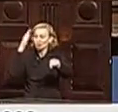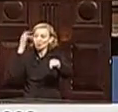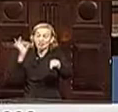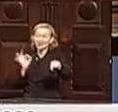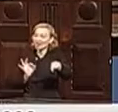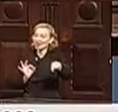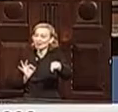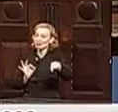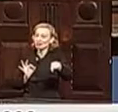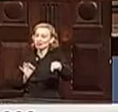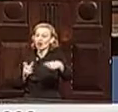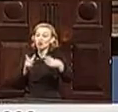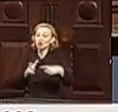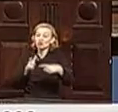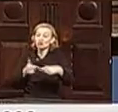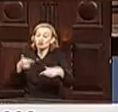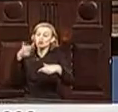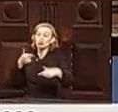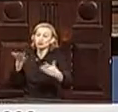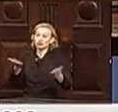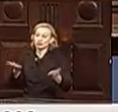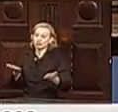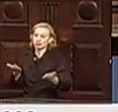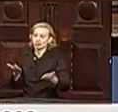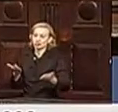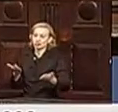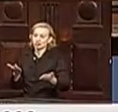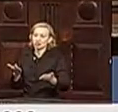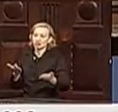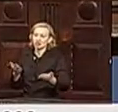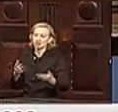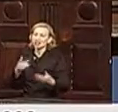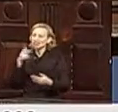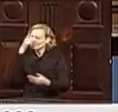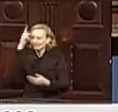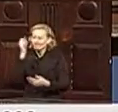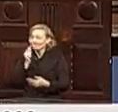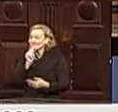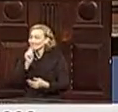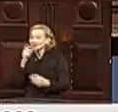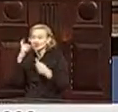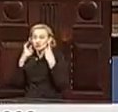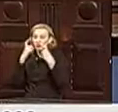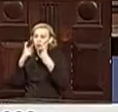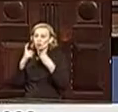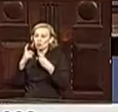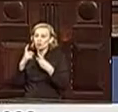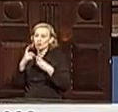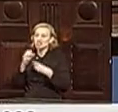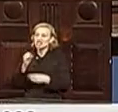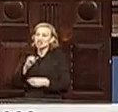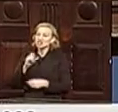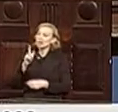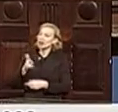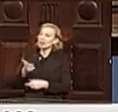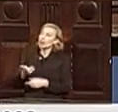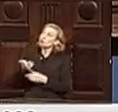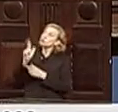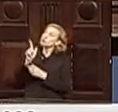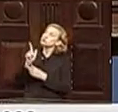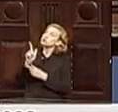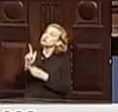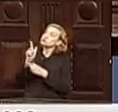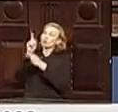Ninguém se preocupa com isso. Aquela bala que é atirada para cima, como demonstração